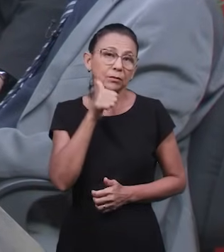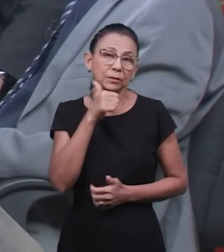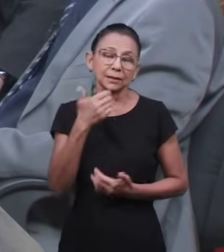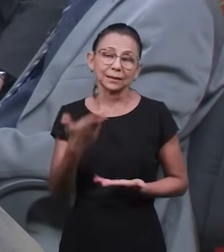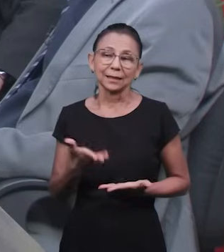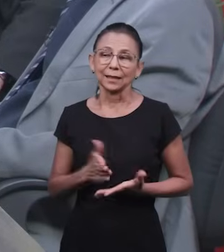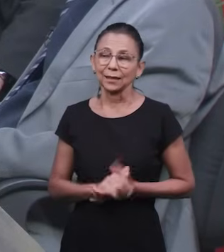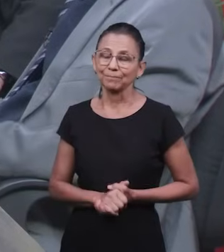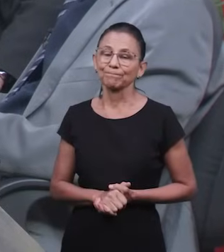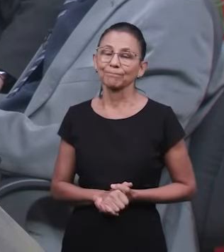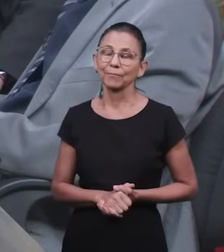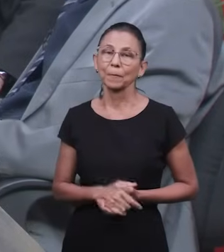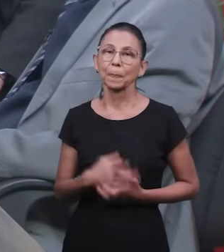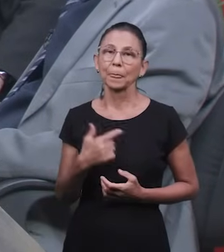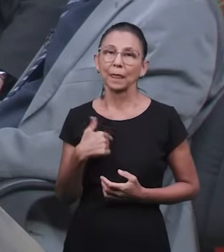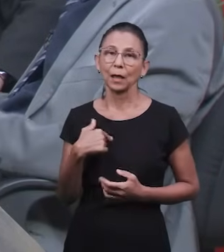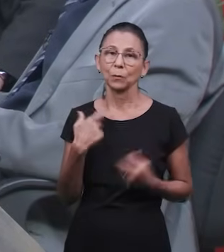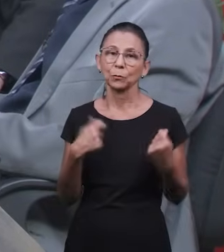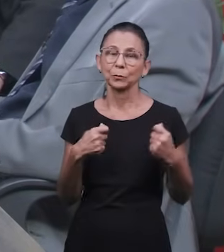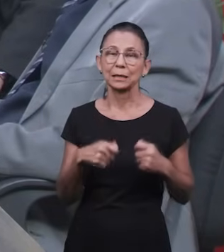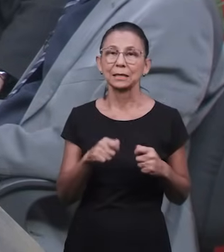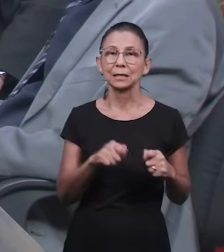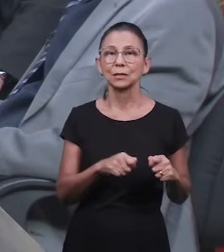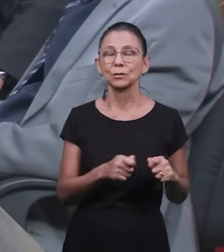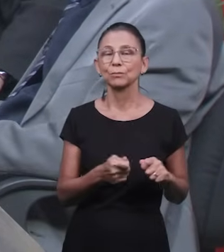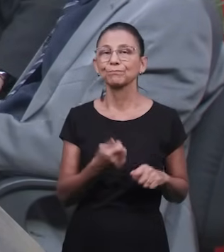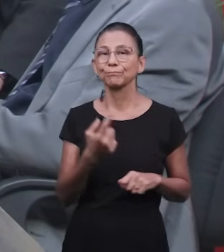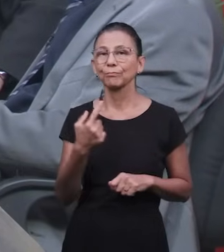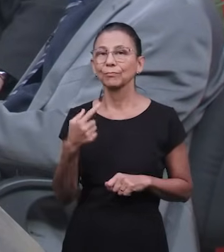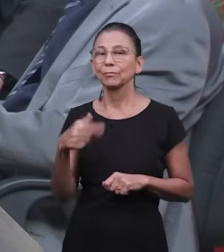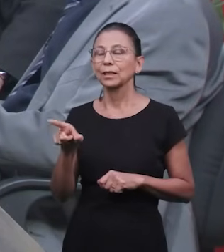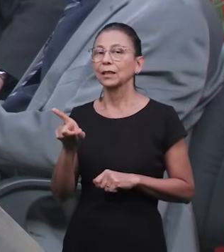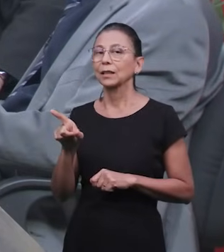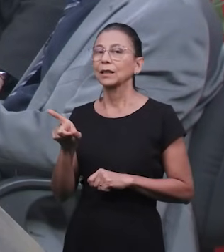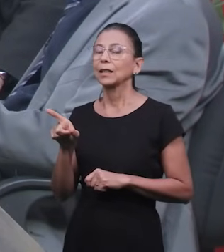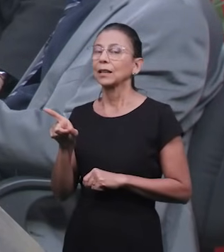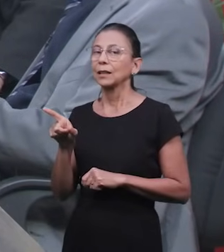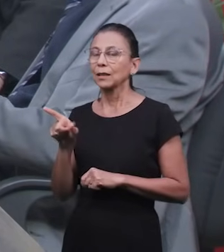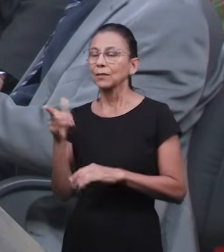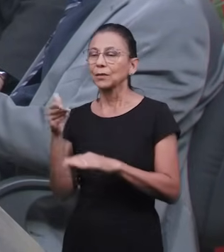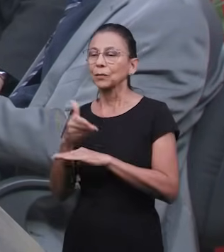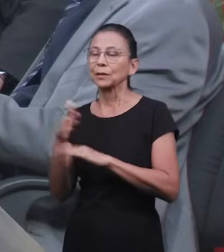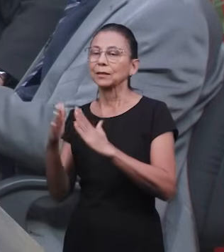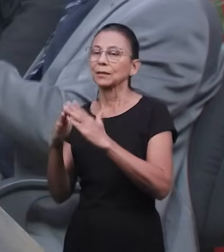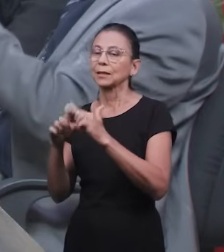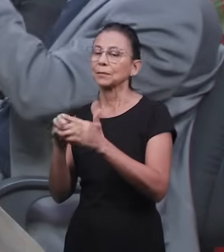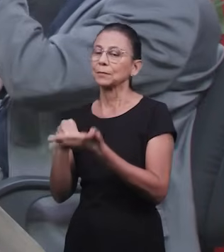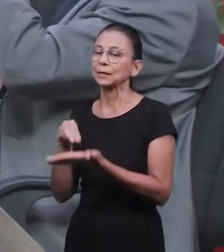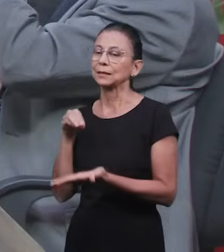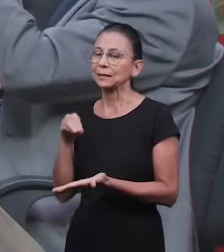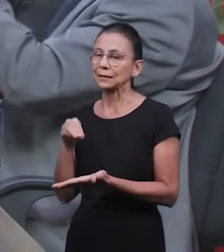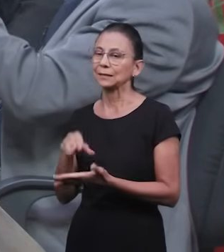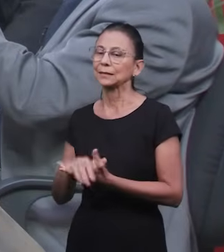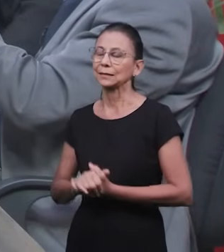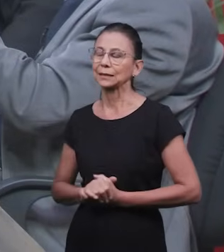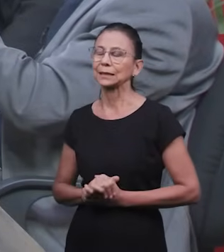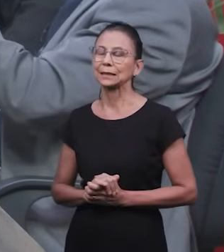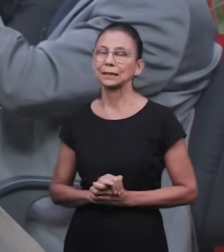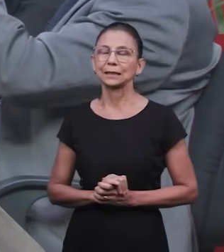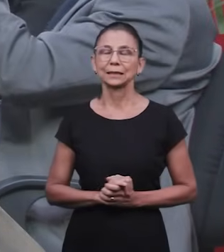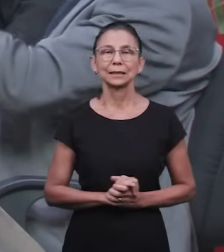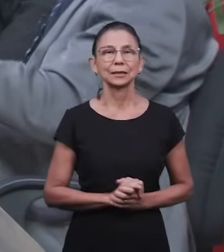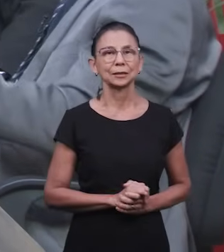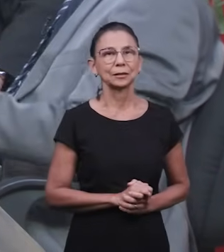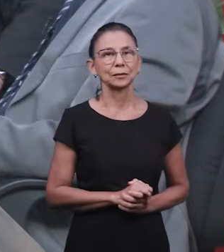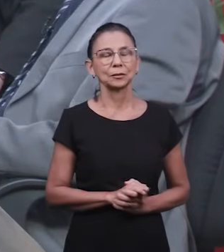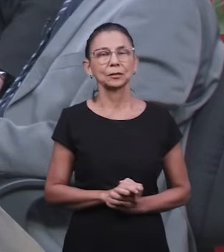igreja. E na orientação, a palavra que nós demos para ela na hora, eu falei assim, minha filha, assiste